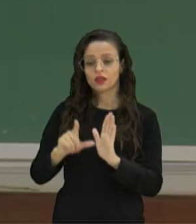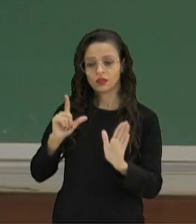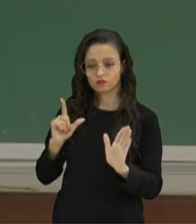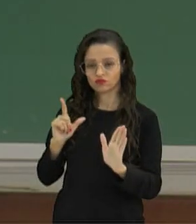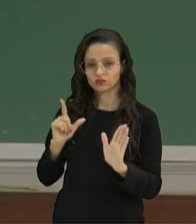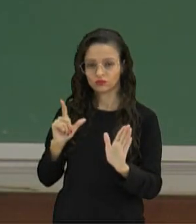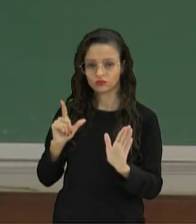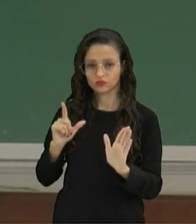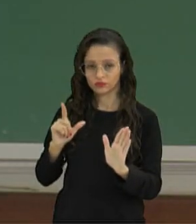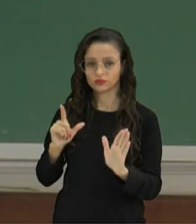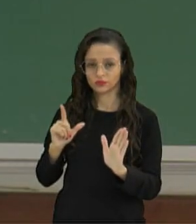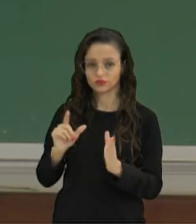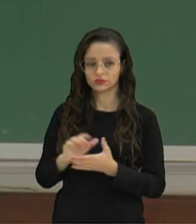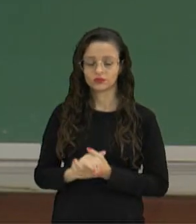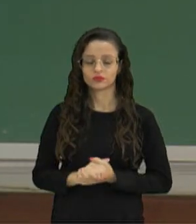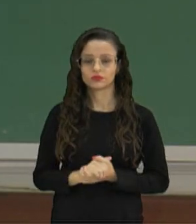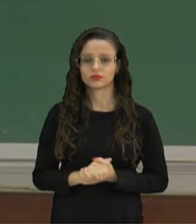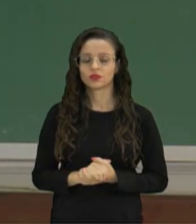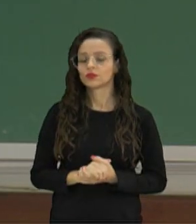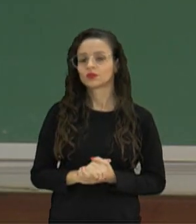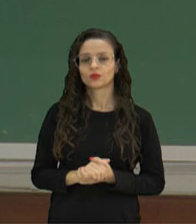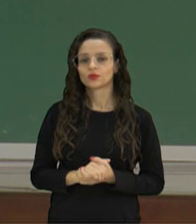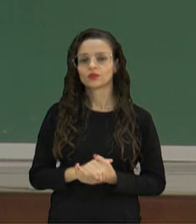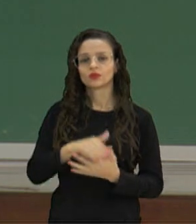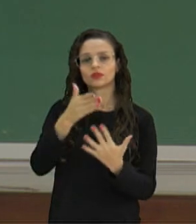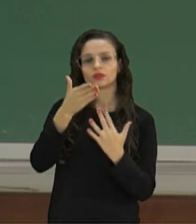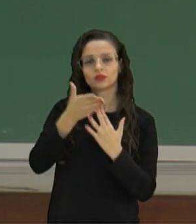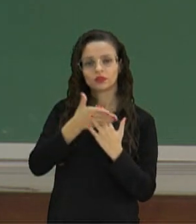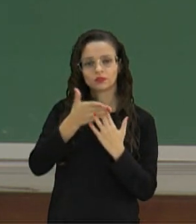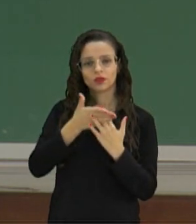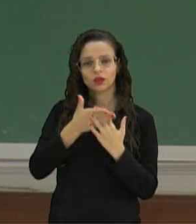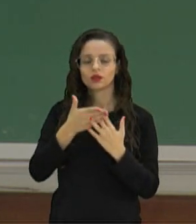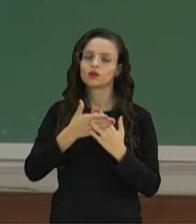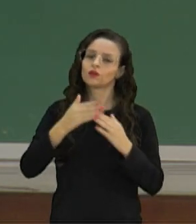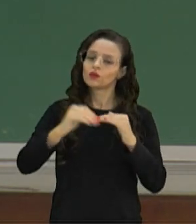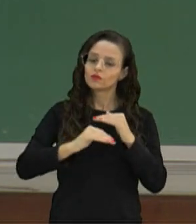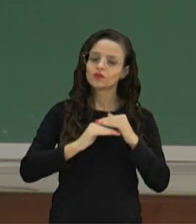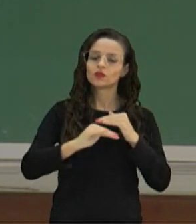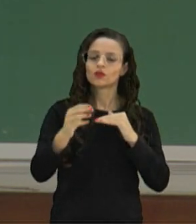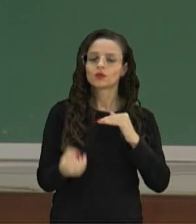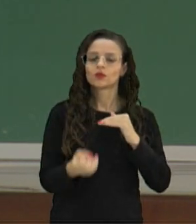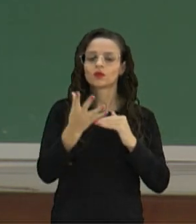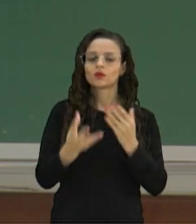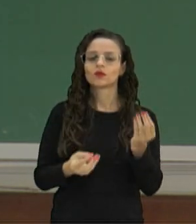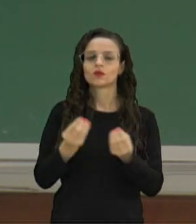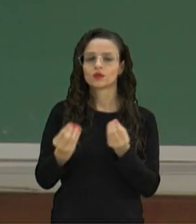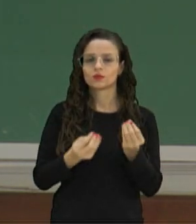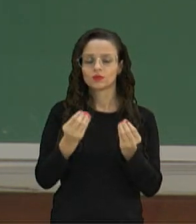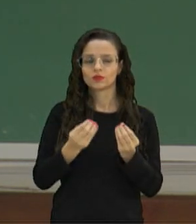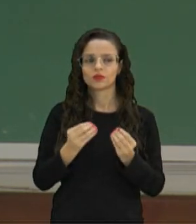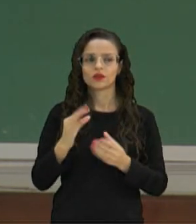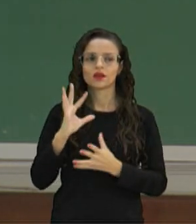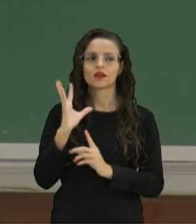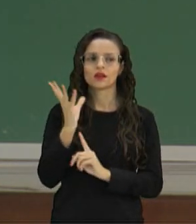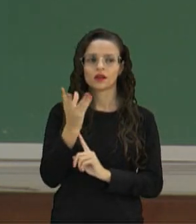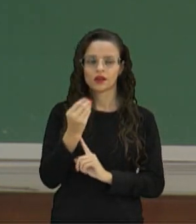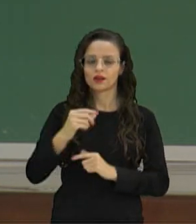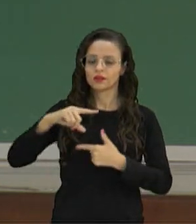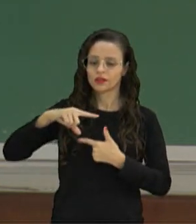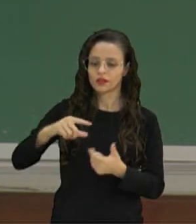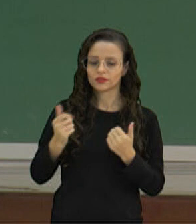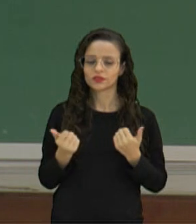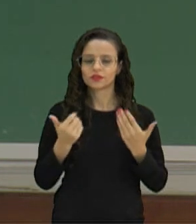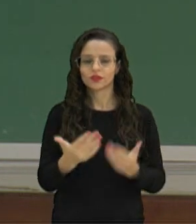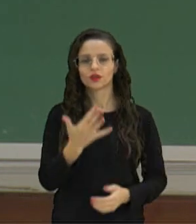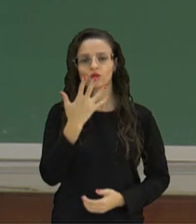anteriormente, sobre a qual o barroco foi constituída. A arte classicista ela trazia